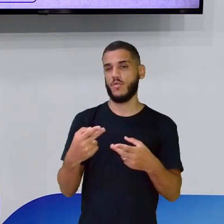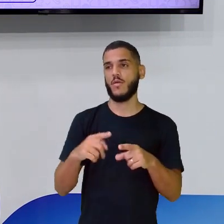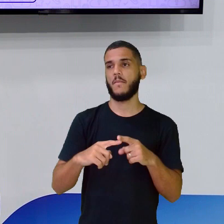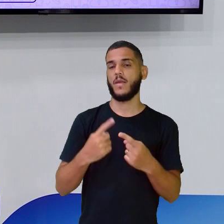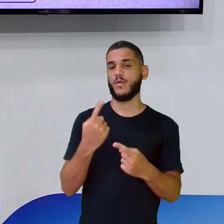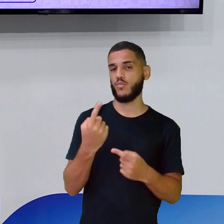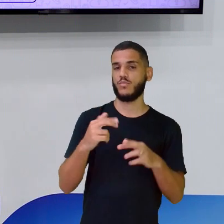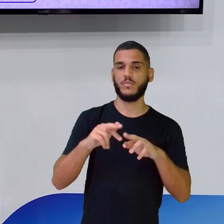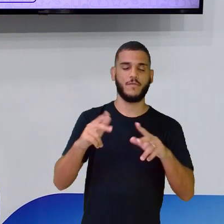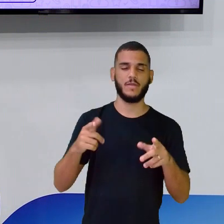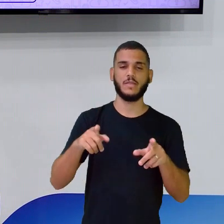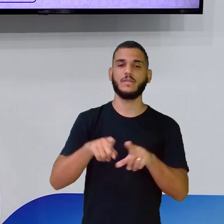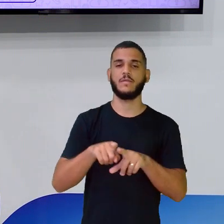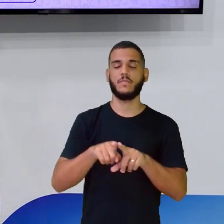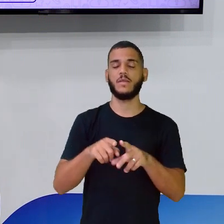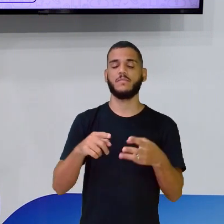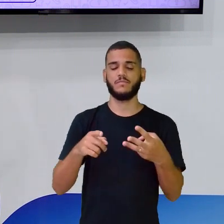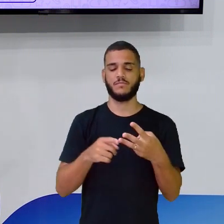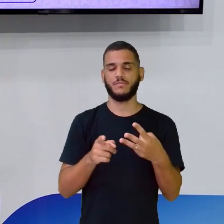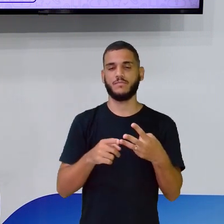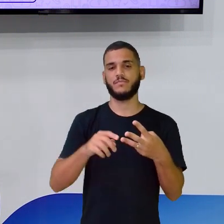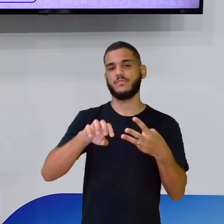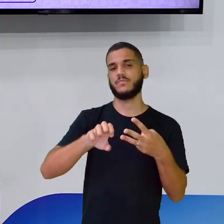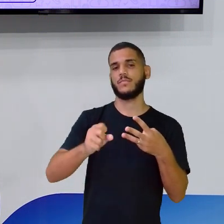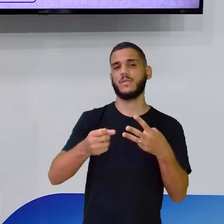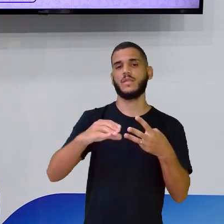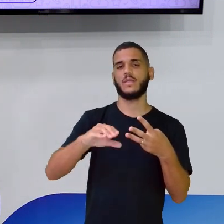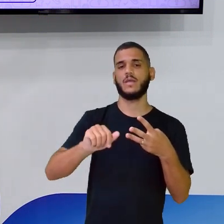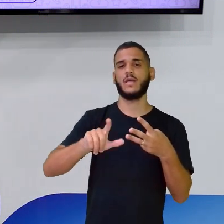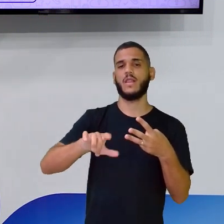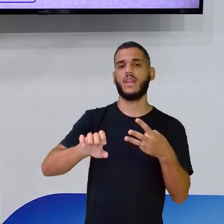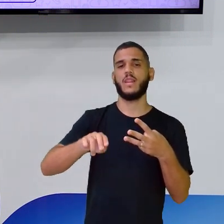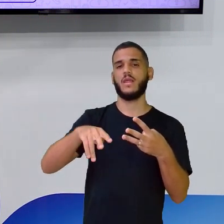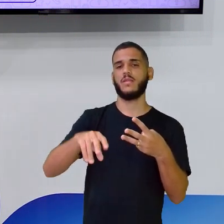o escaleno, onde todos os lados têm